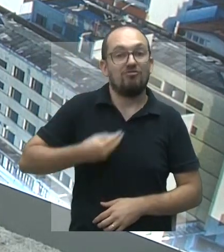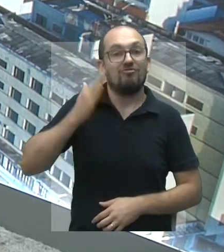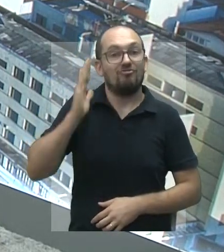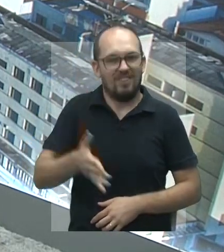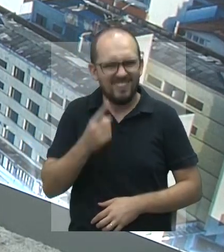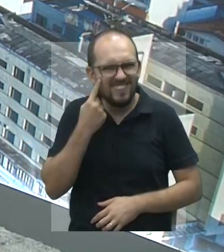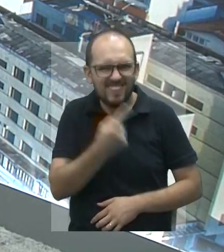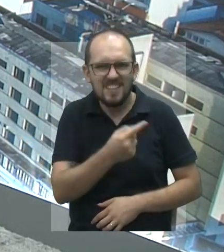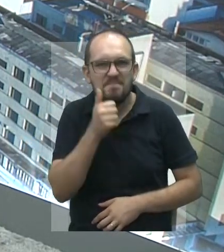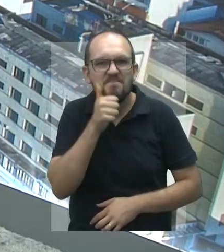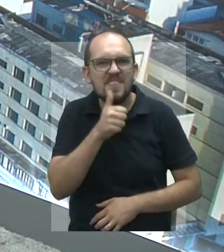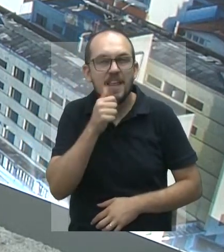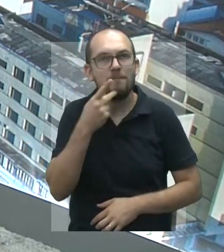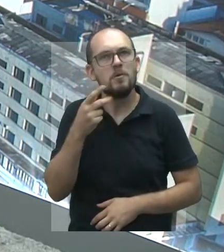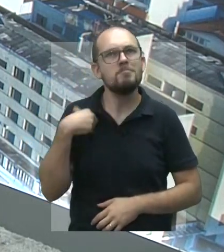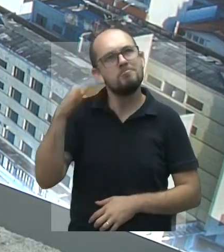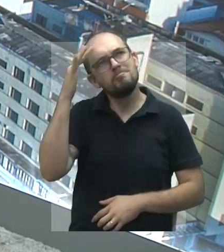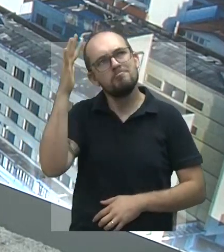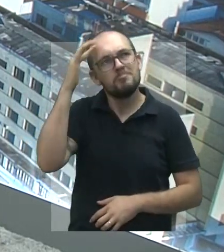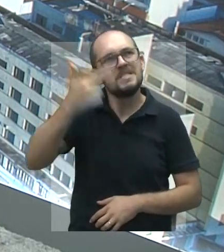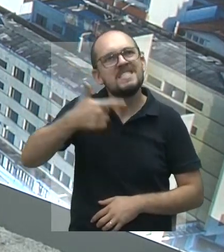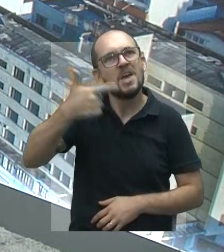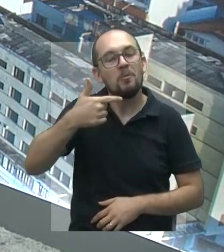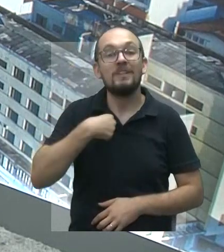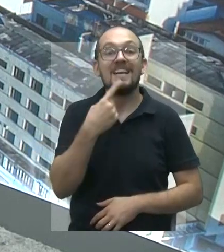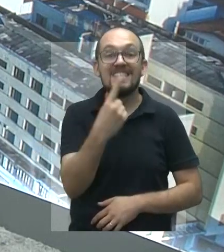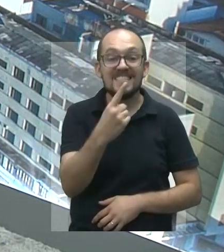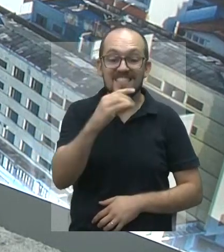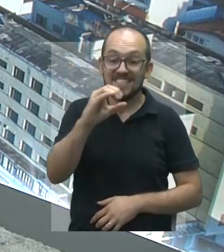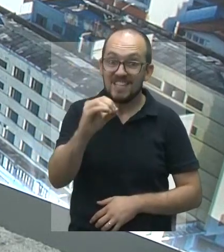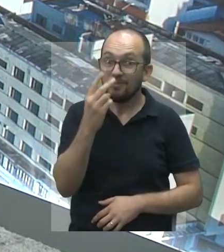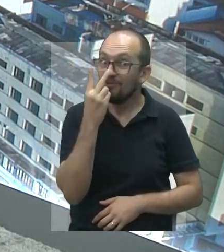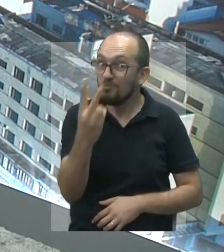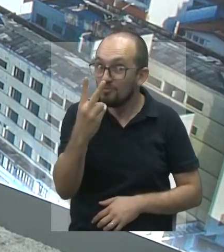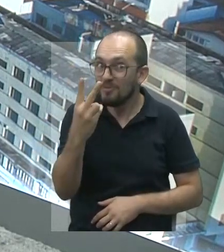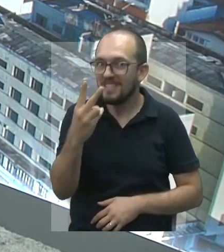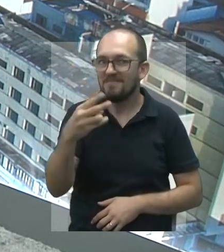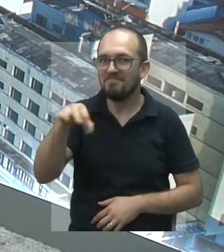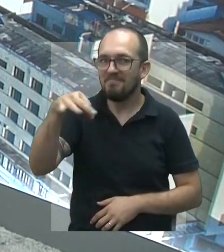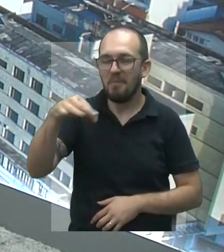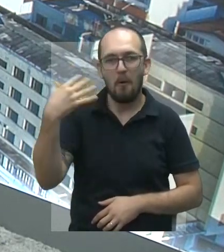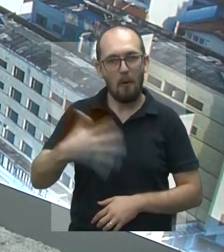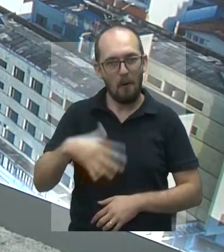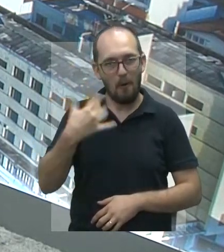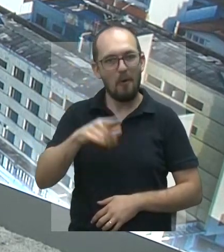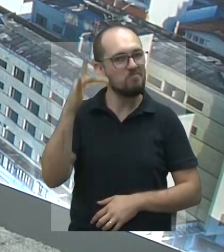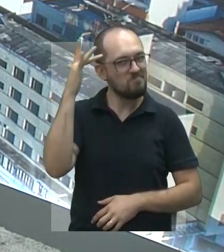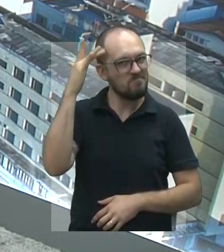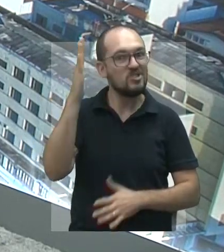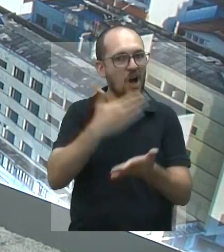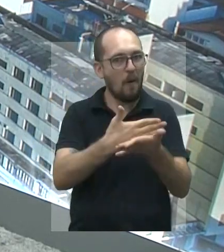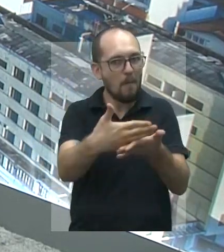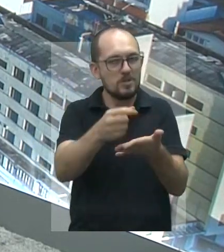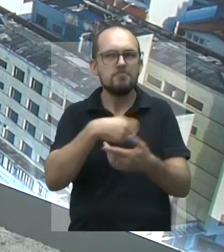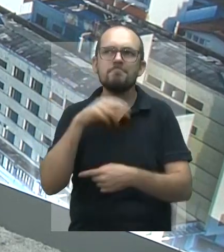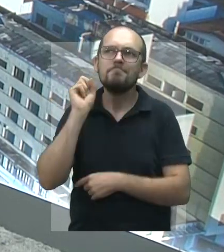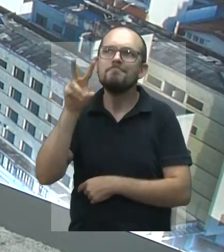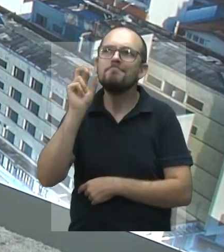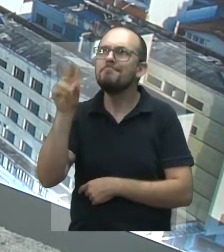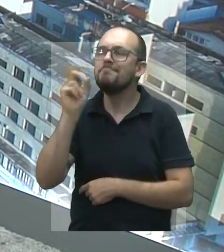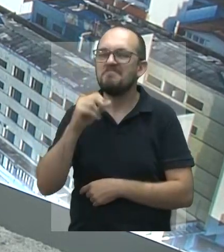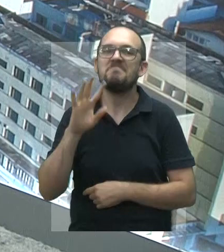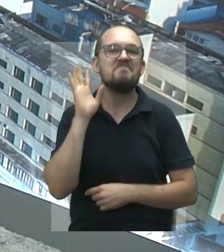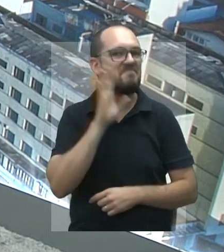viu a menininha ali dizendo que vai começar um livro de 102 páginas, 102, e já está começando, já está vendo as ideias.